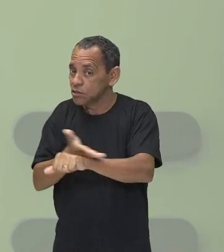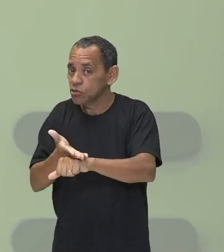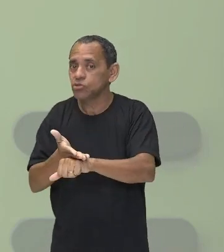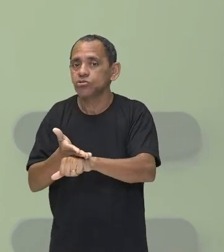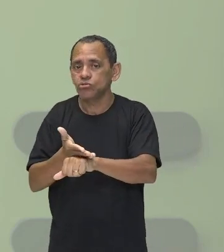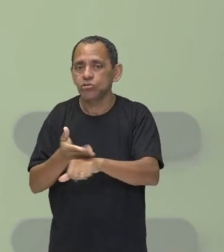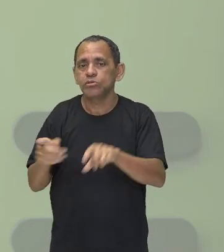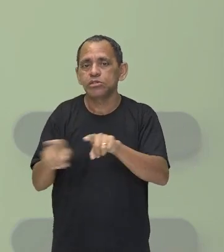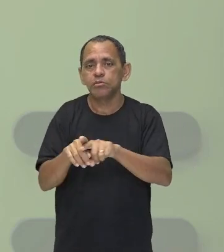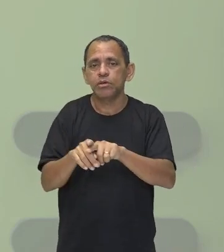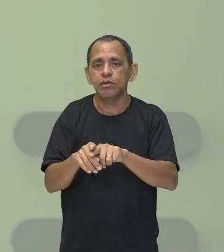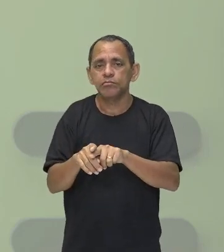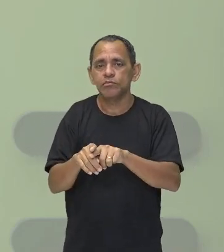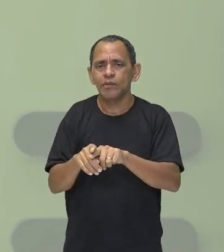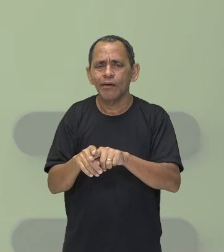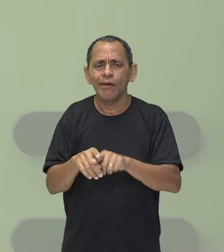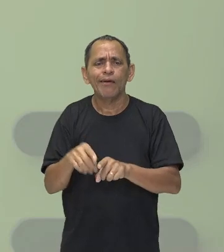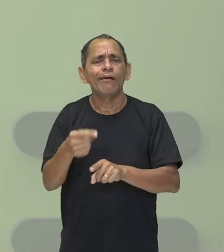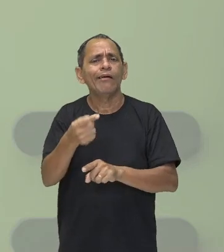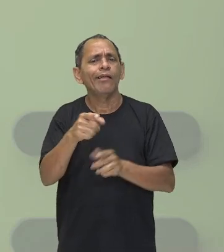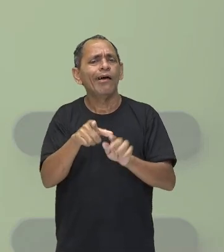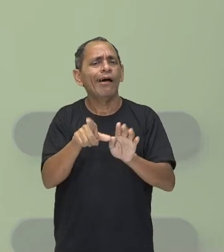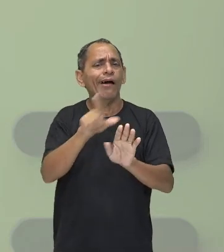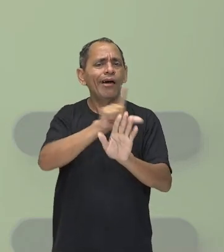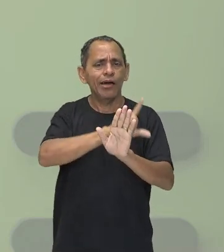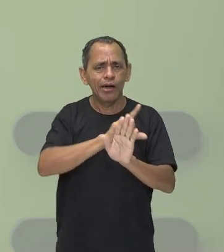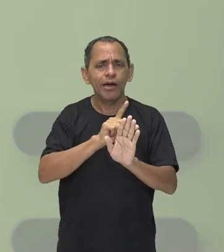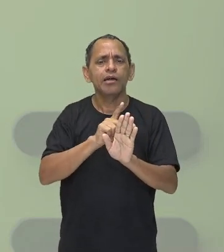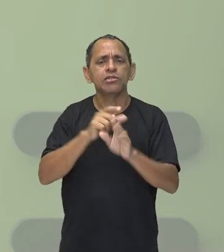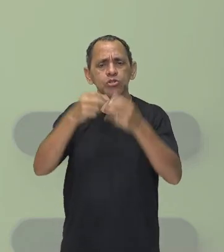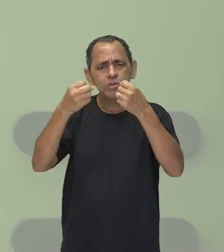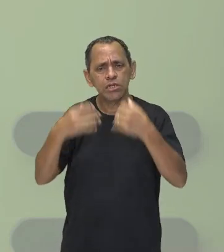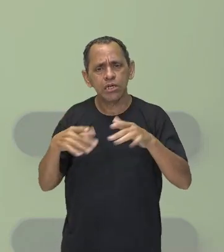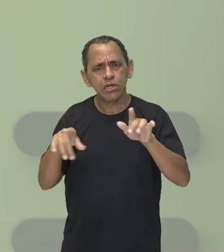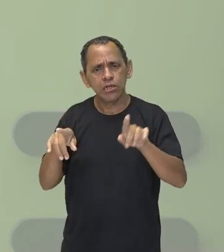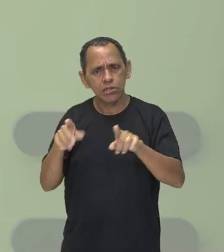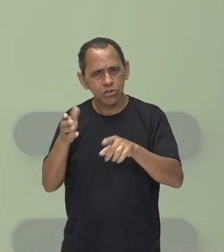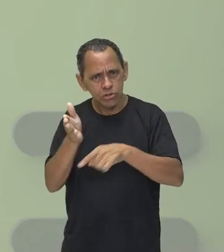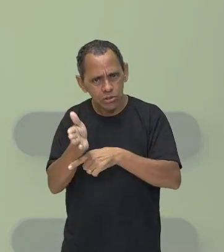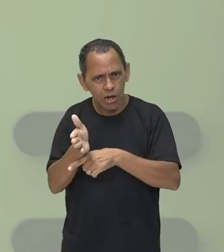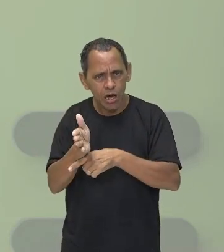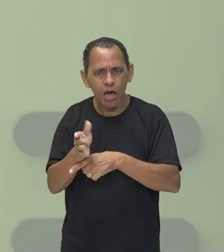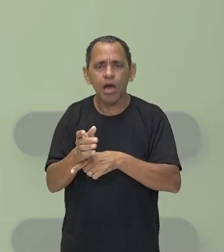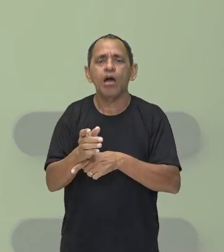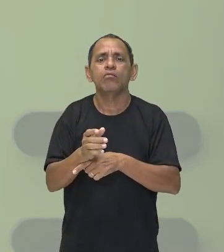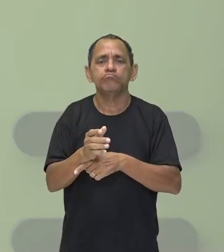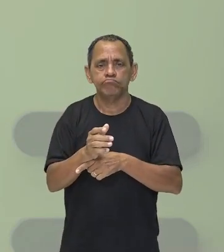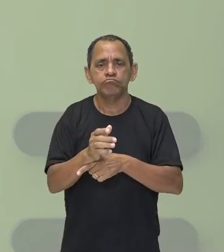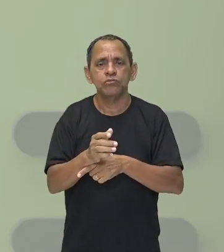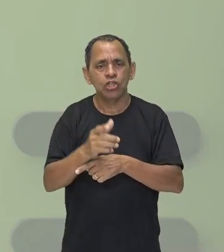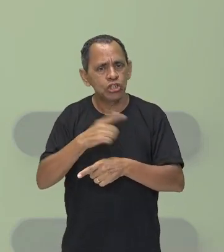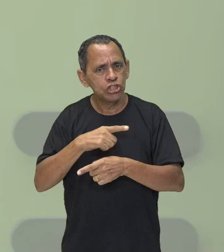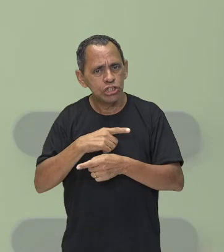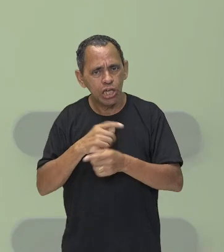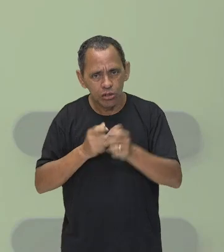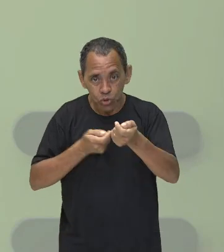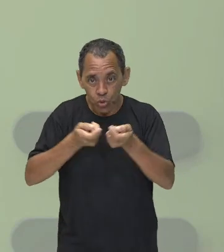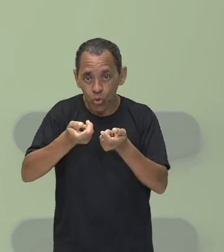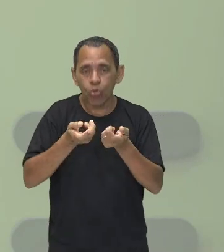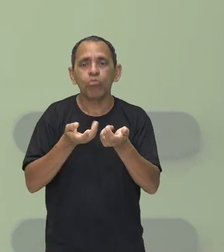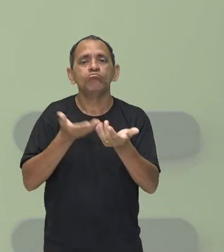para vocês que mudanças de hábito, elas são parte desse tratamento, elas requerem muito